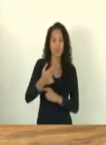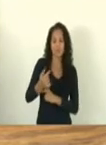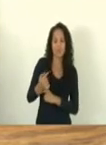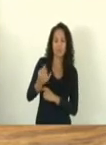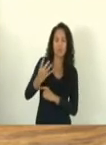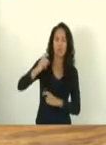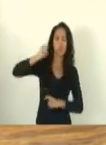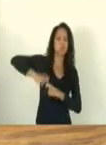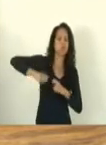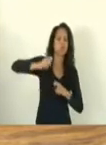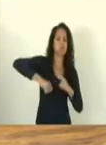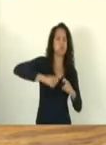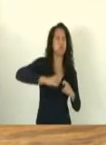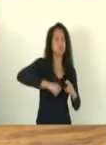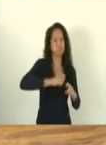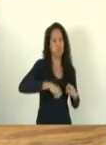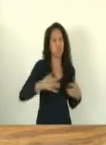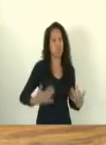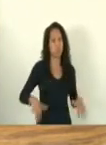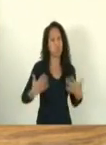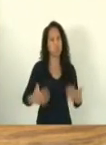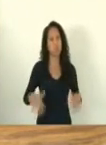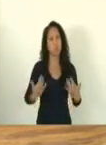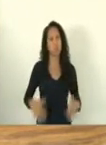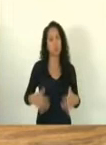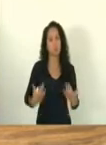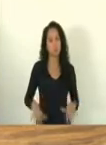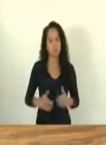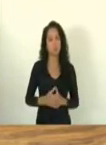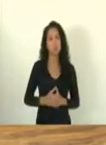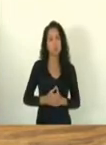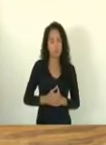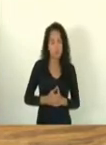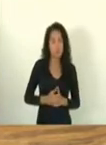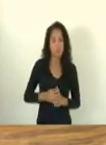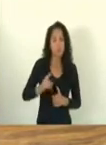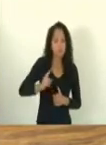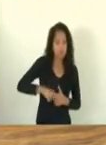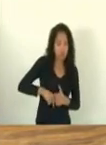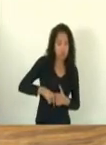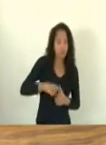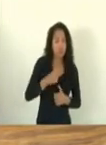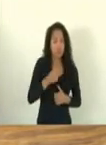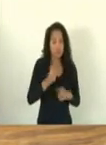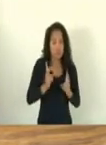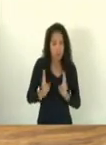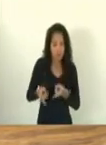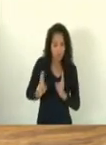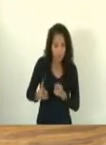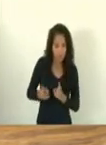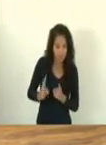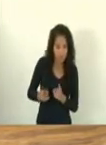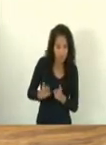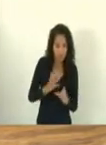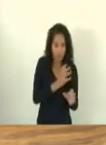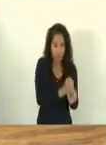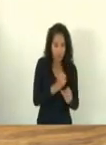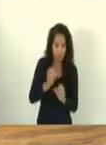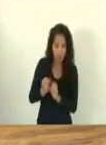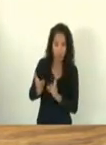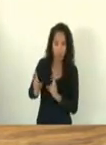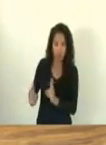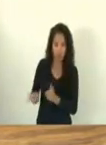reportagem mostra que se o mesmo número do primeiro semestre mantiver, o Estado corre o risco de